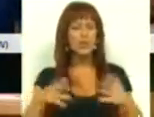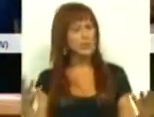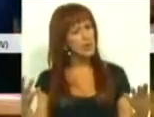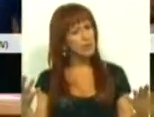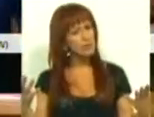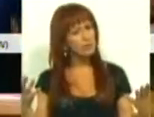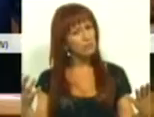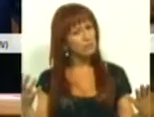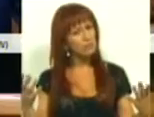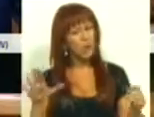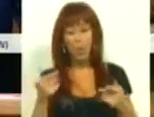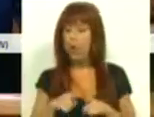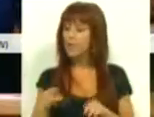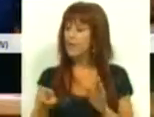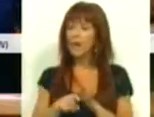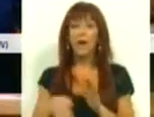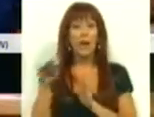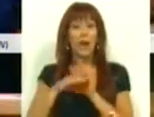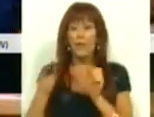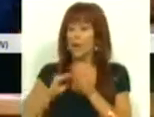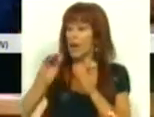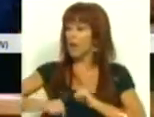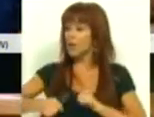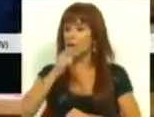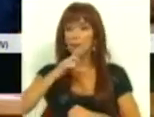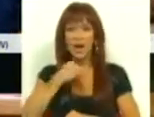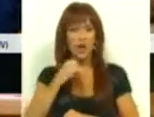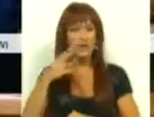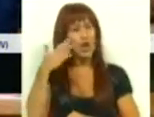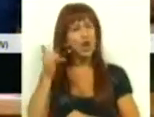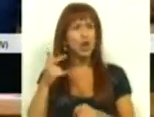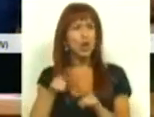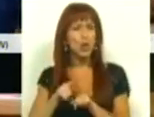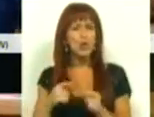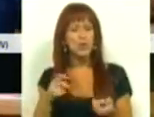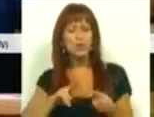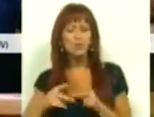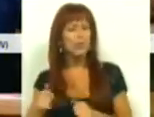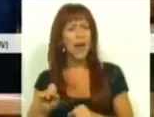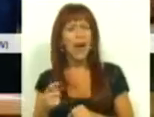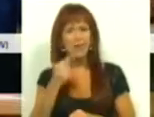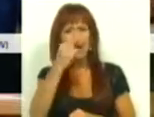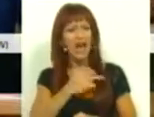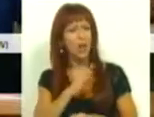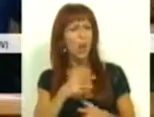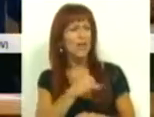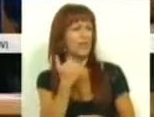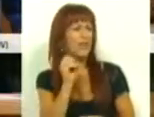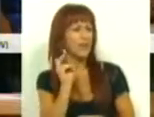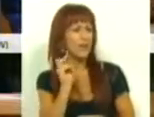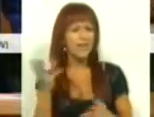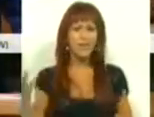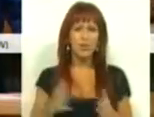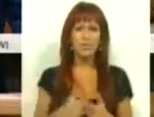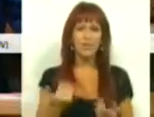deputados, ao abrigo do programa assinado em maio de 2011, estamos a tentar corrigir rapidamente os erros de quase 2